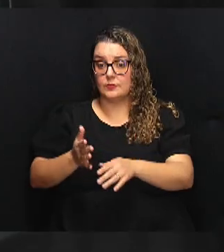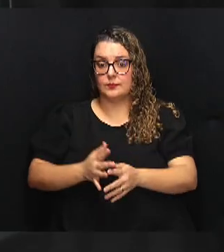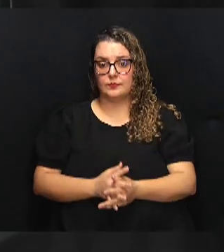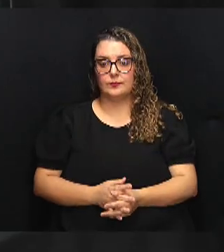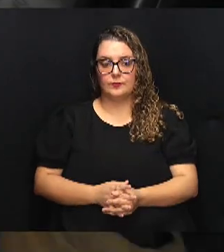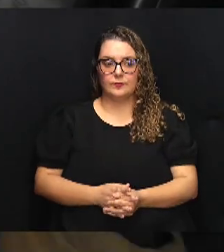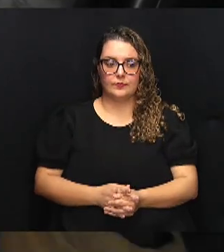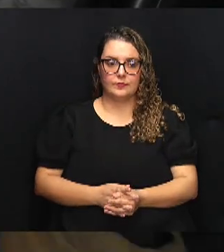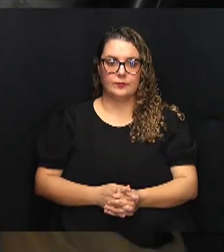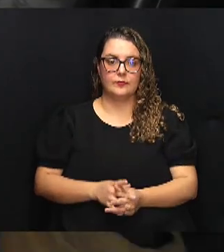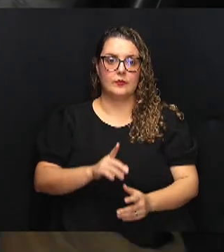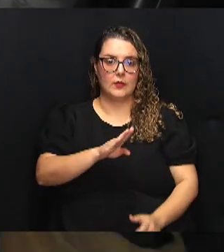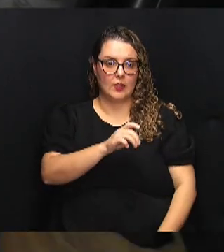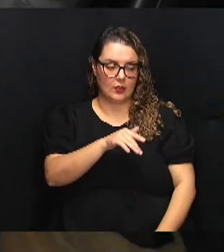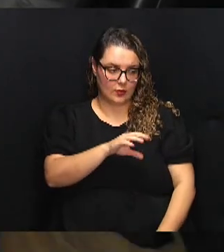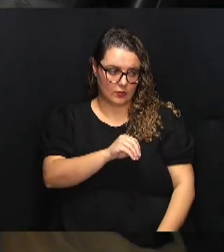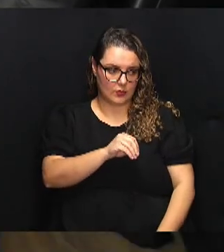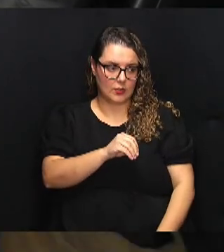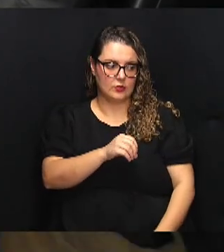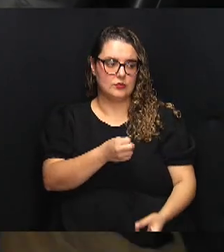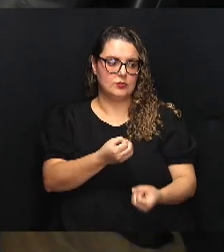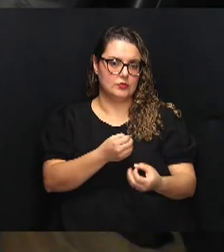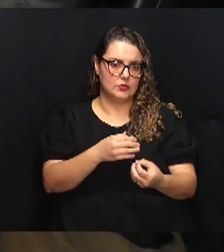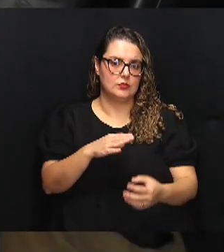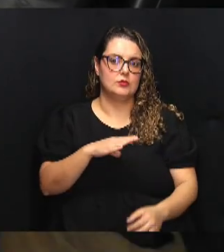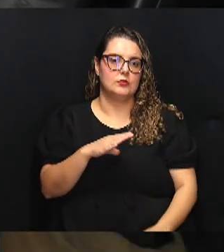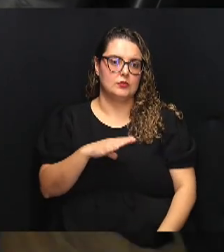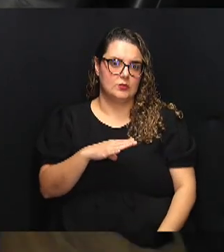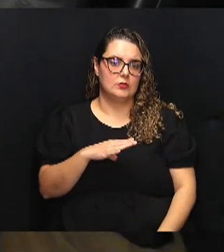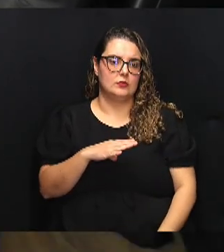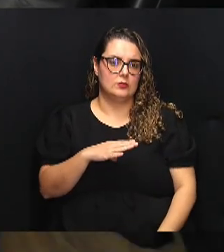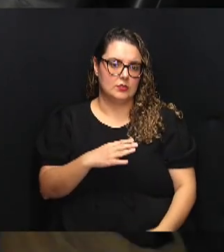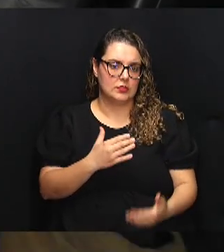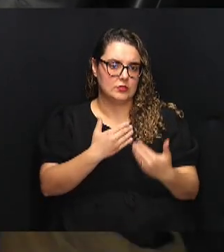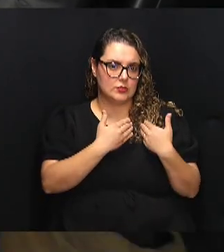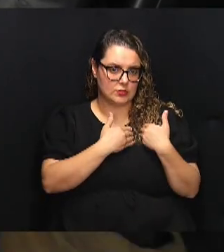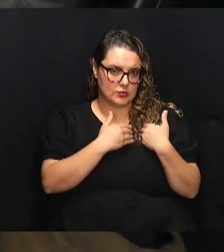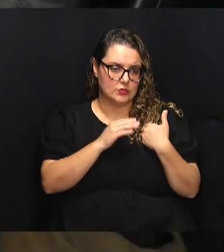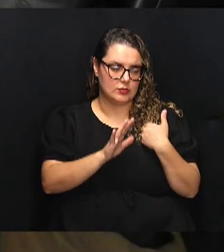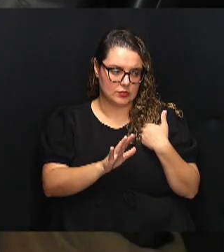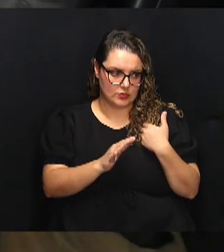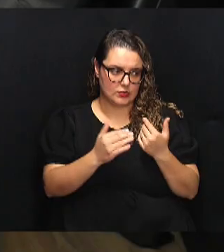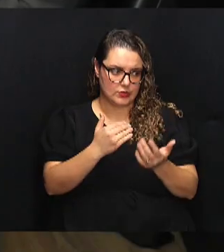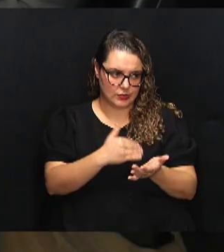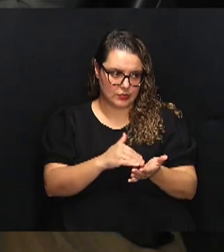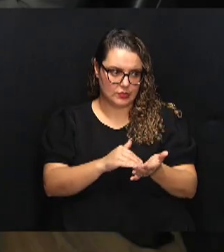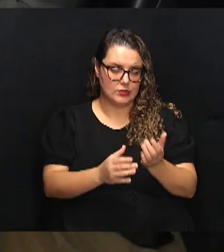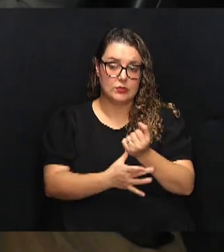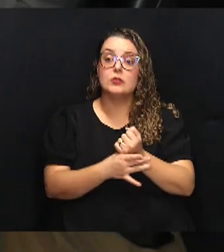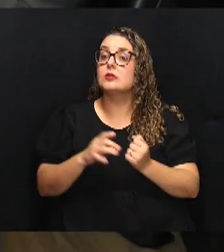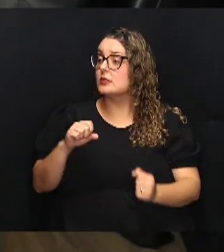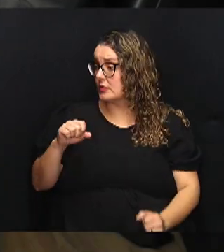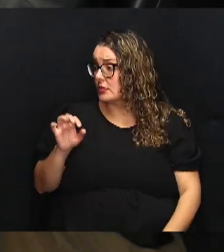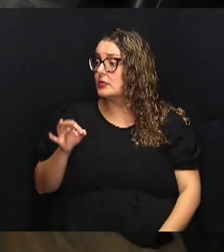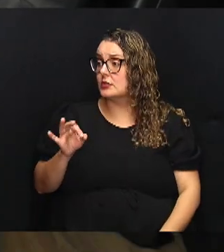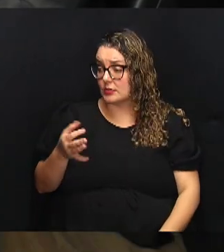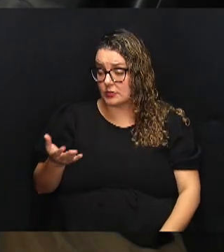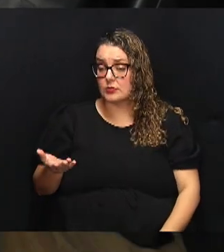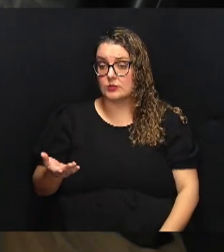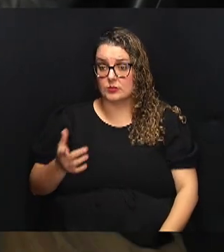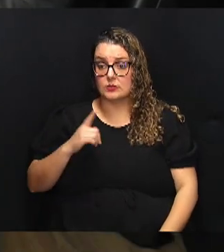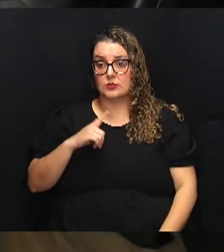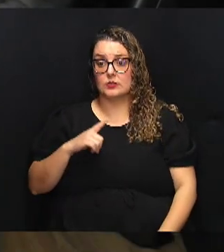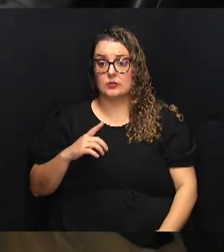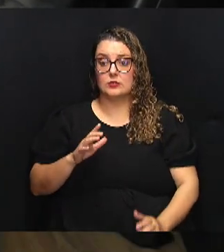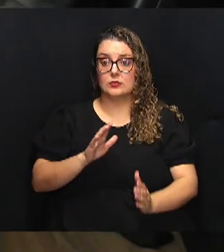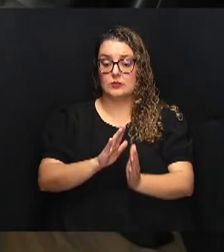seria um banco de dados municipal que ficaria a responsabilidade da Secretaria de Segurança. Isso, exato. Teria esse